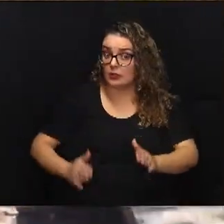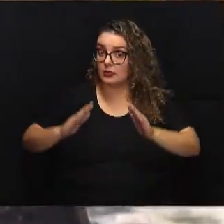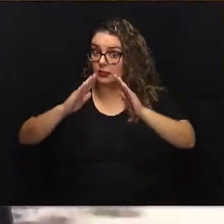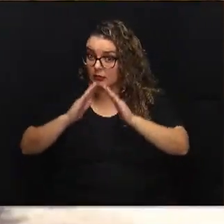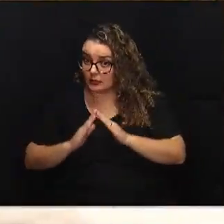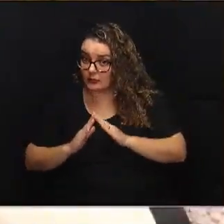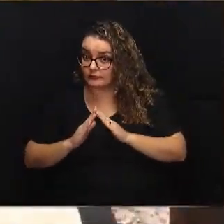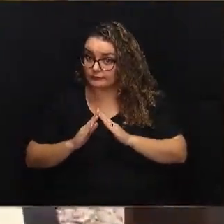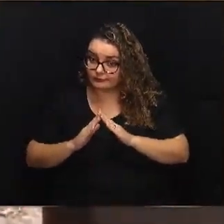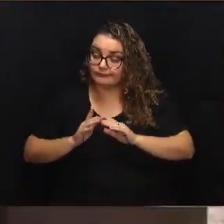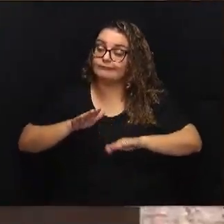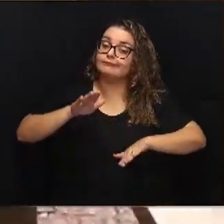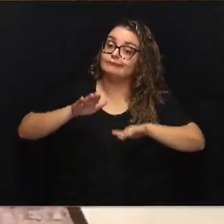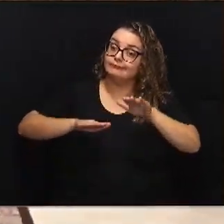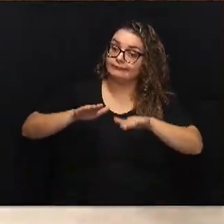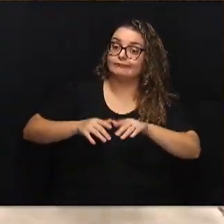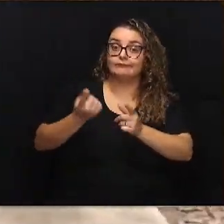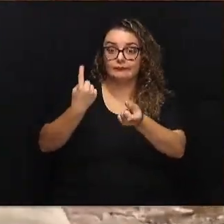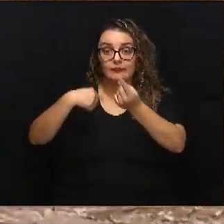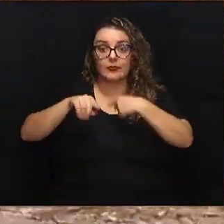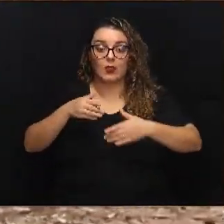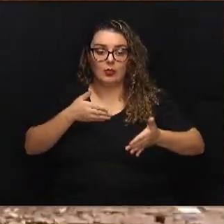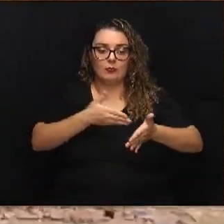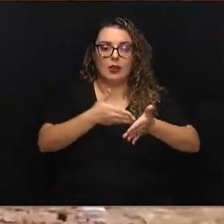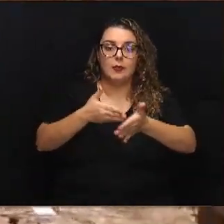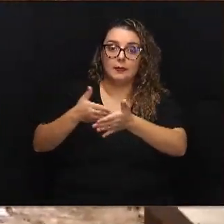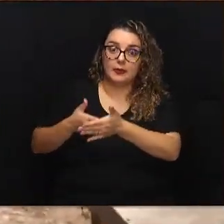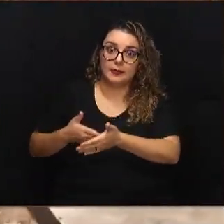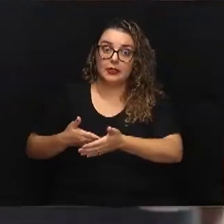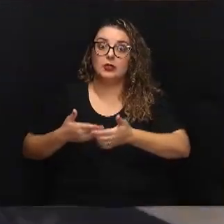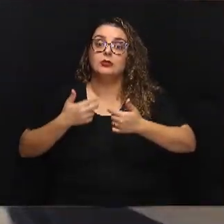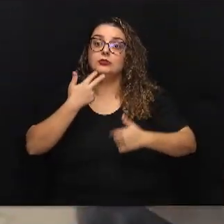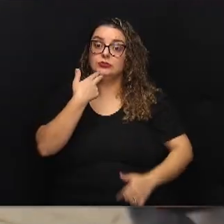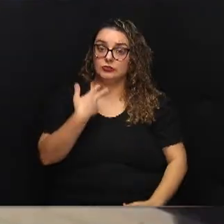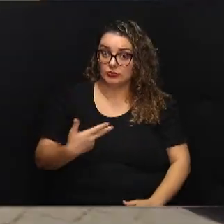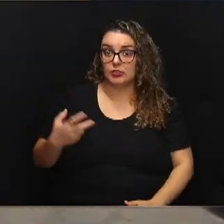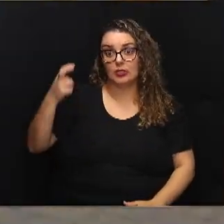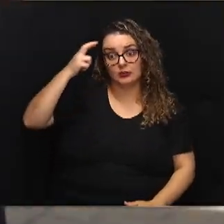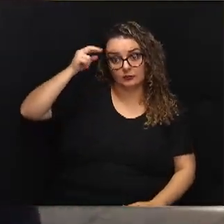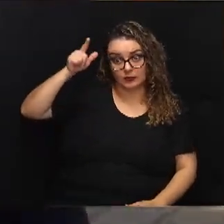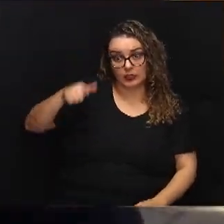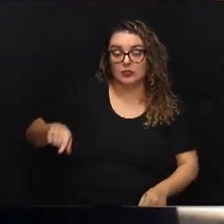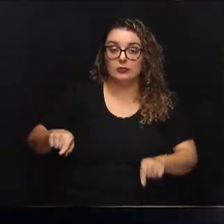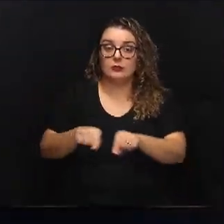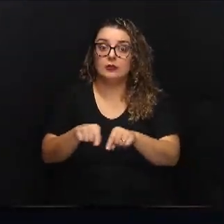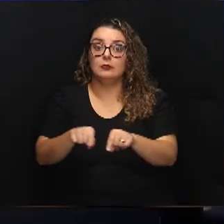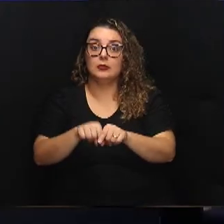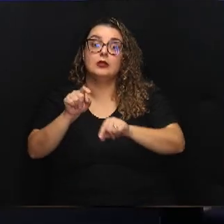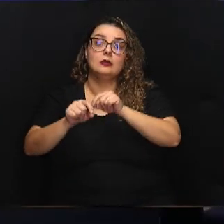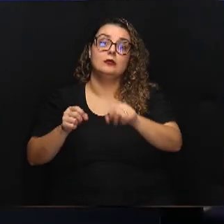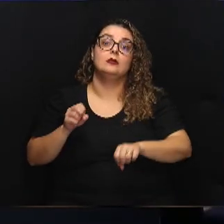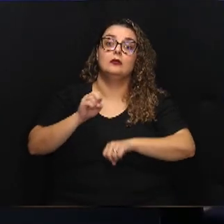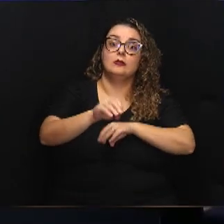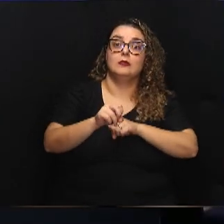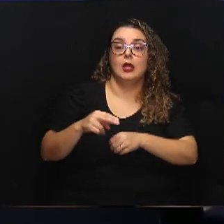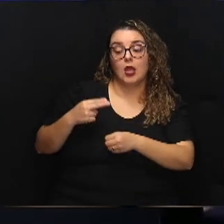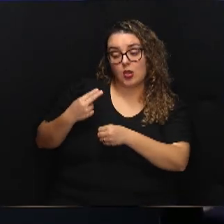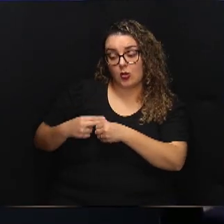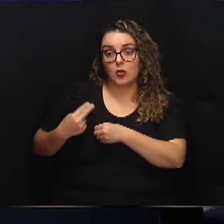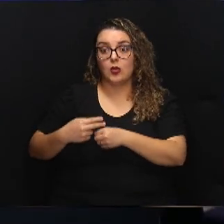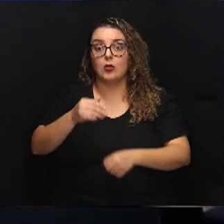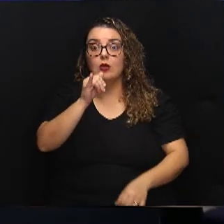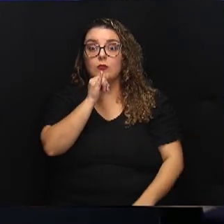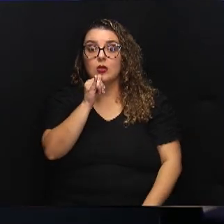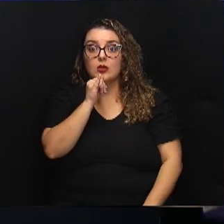e, muitas vezes, superar as barreiras do idioma e da cultura. Inclusive para quem vai estudar. A Unicamp, por